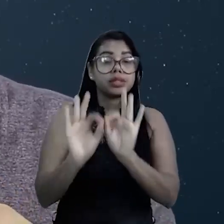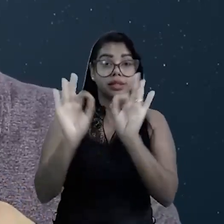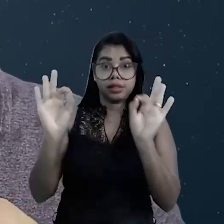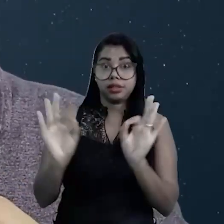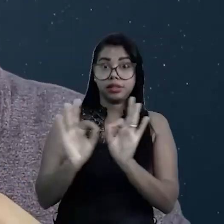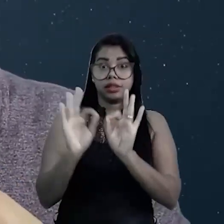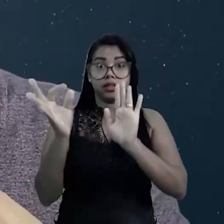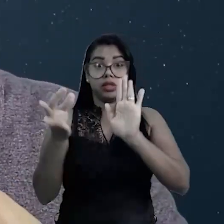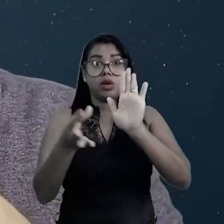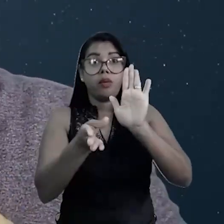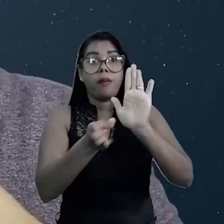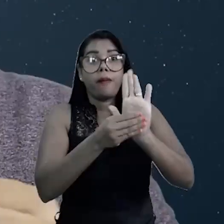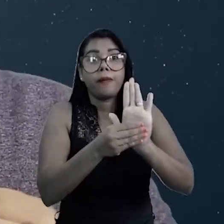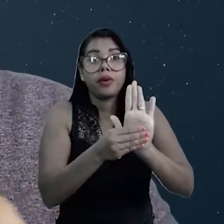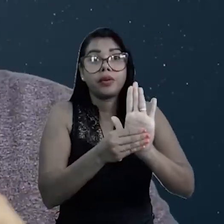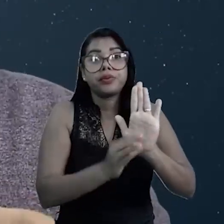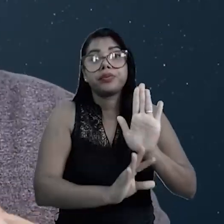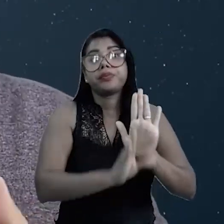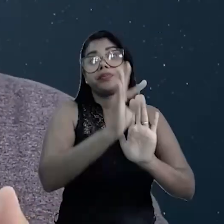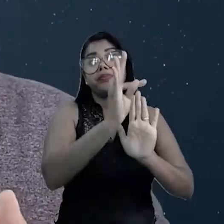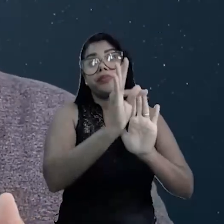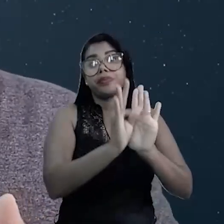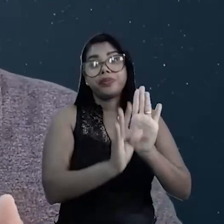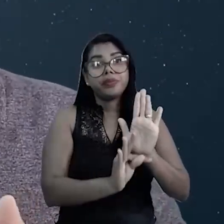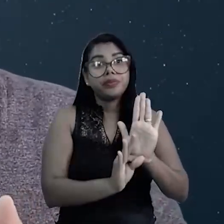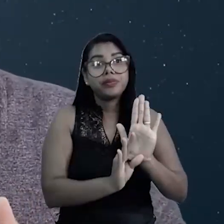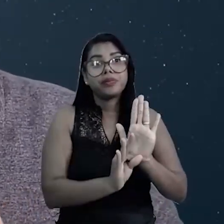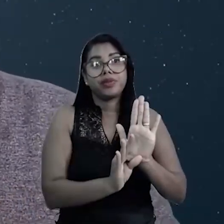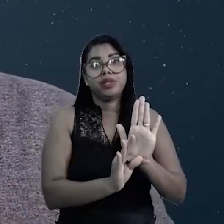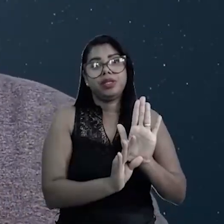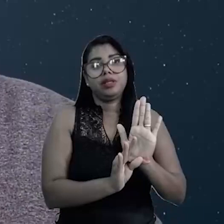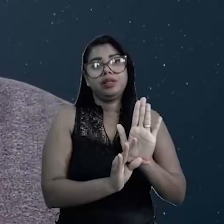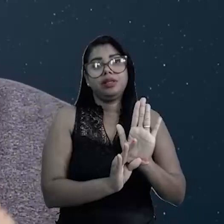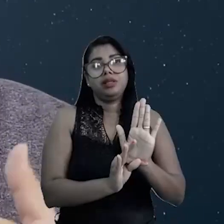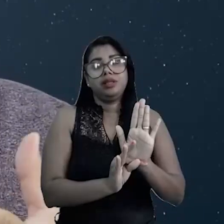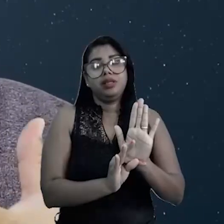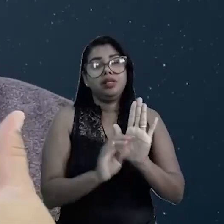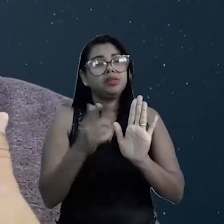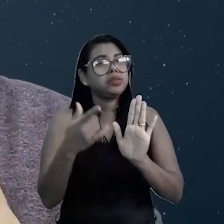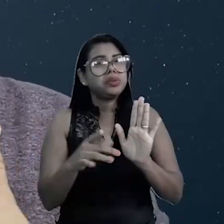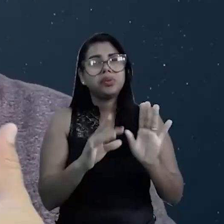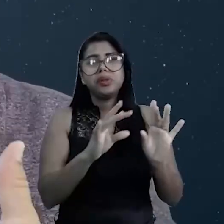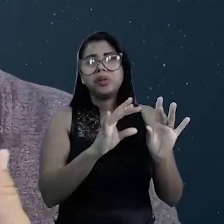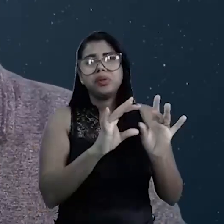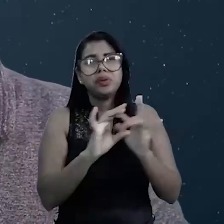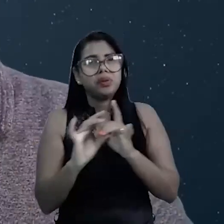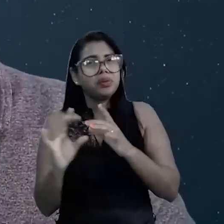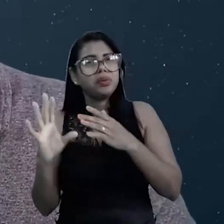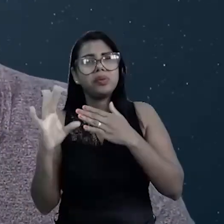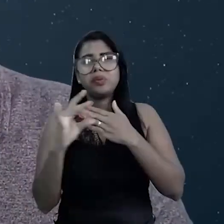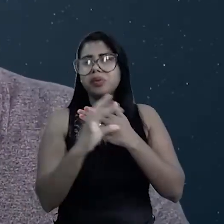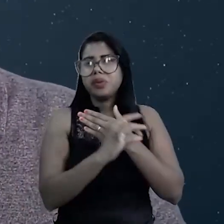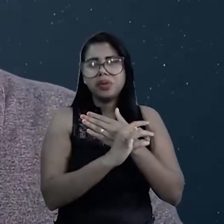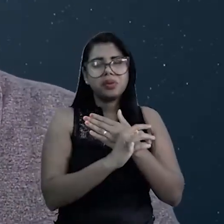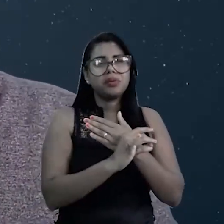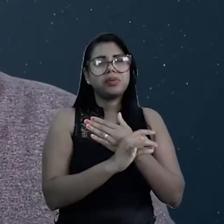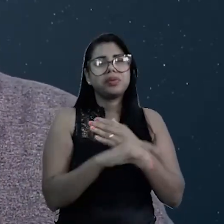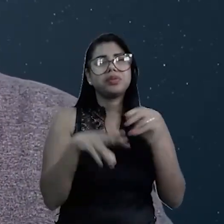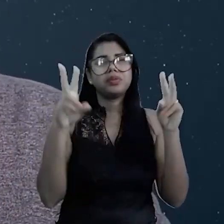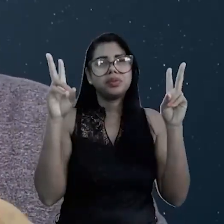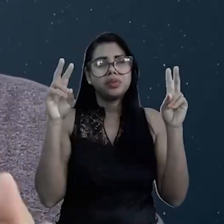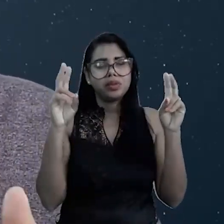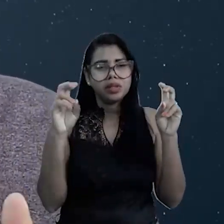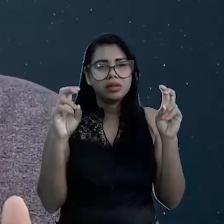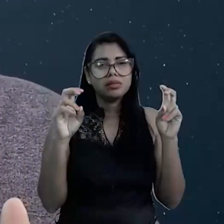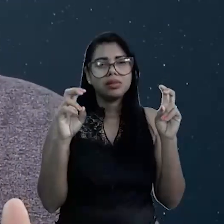meu texto e de uma forma descontextualizada, ou seja, aquela citação ali não casou com a temática que eu estou utilizando.